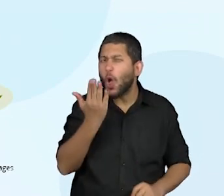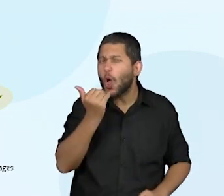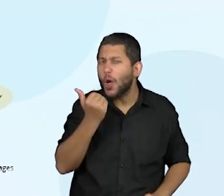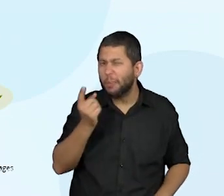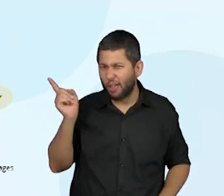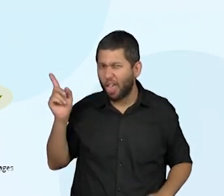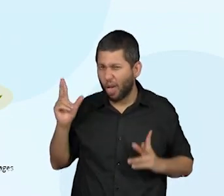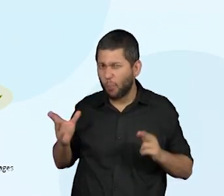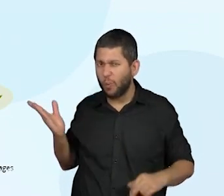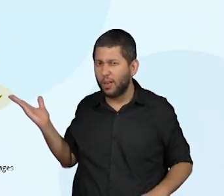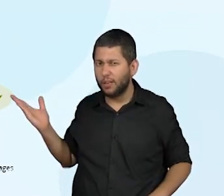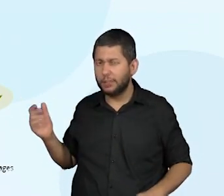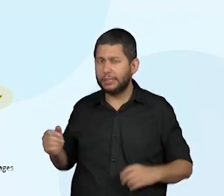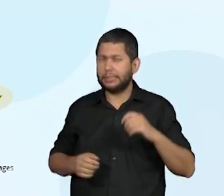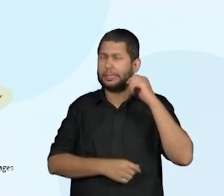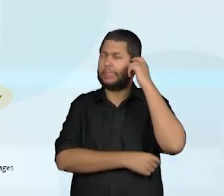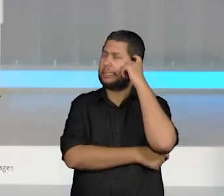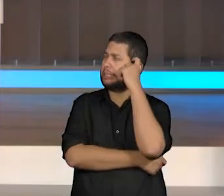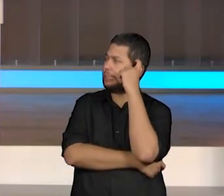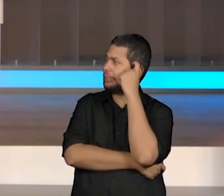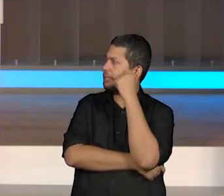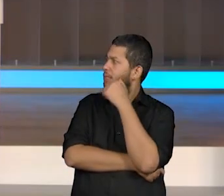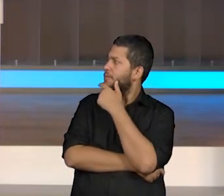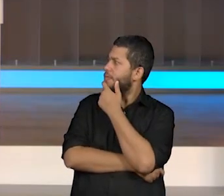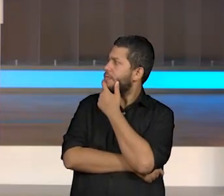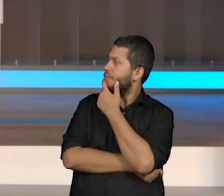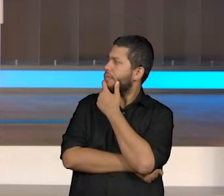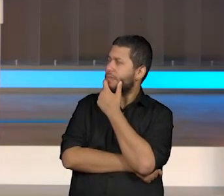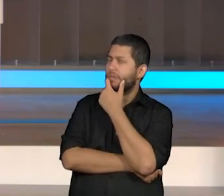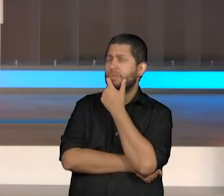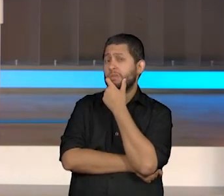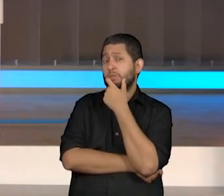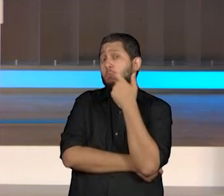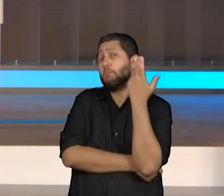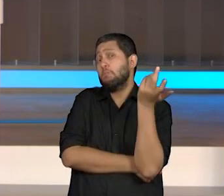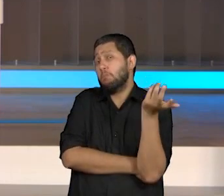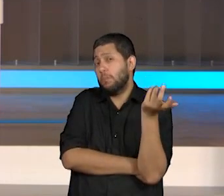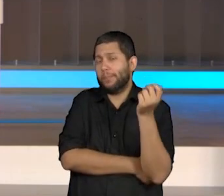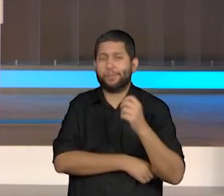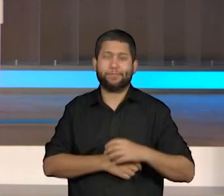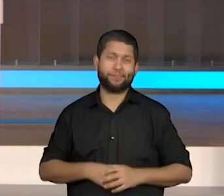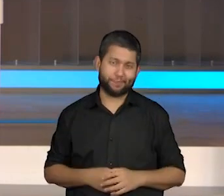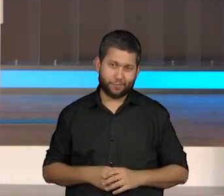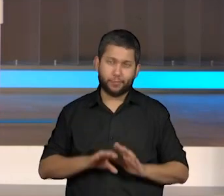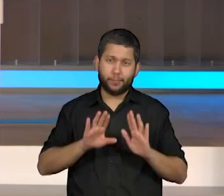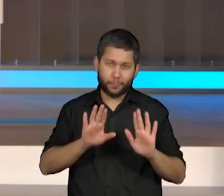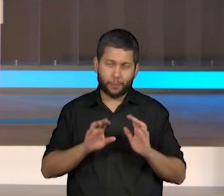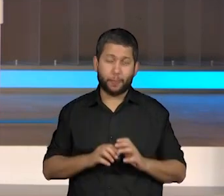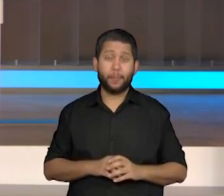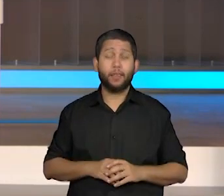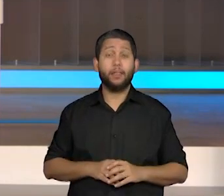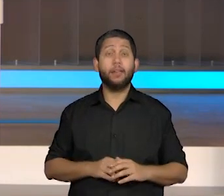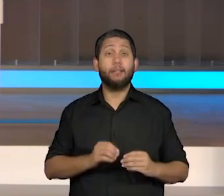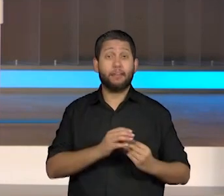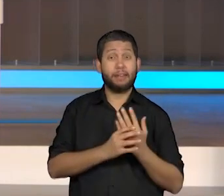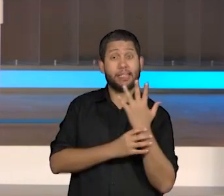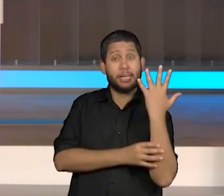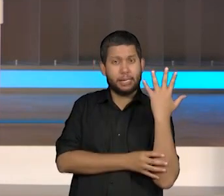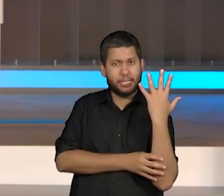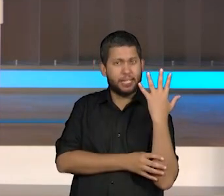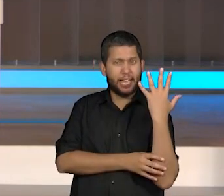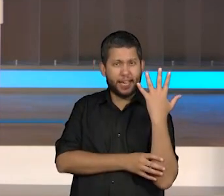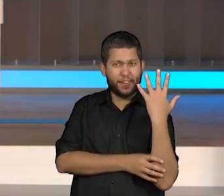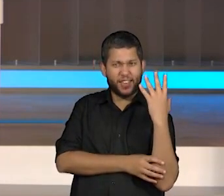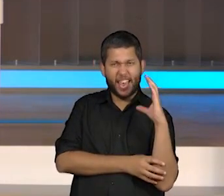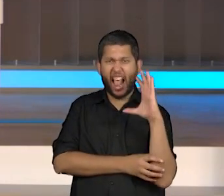A gente diz que as plantas produzem o seu próprio alimento. Na verdade, elas não têm boquinha